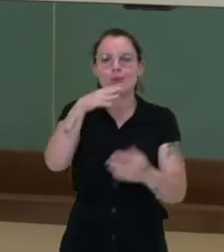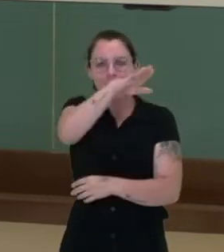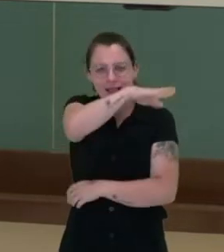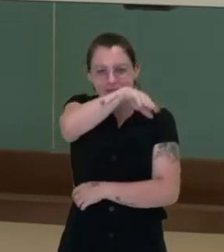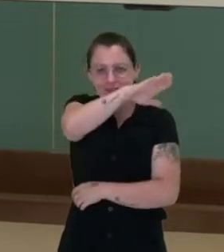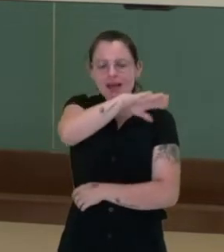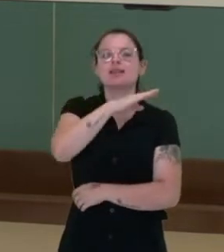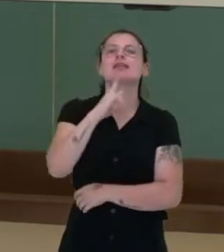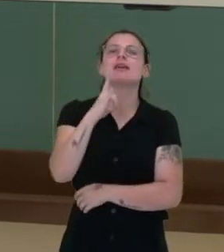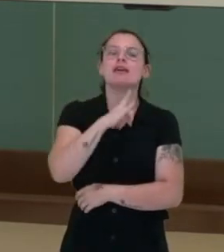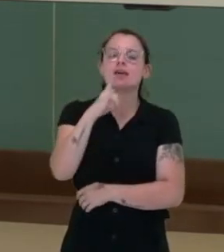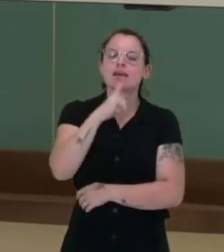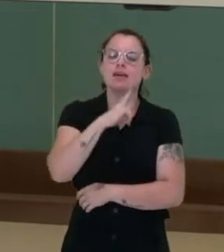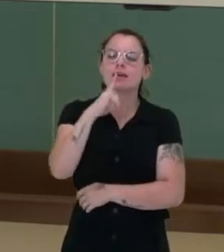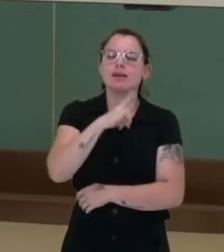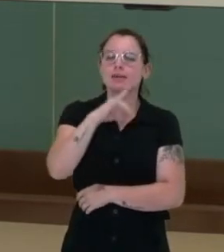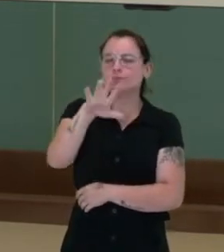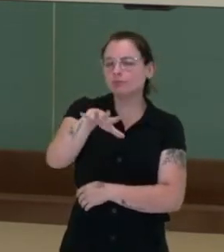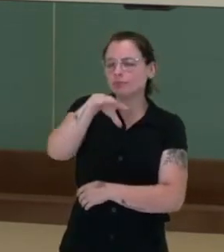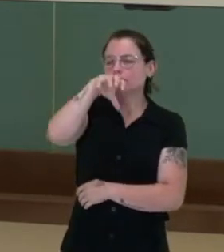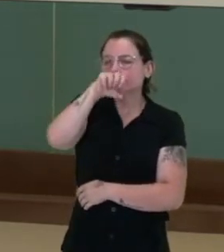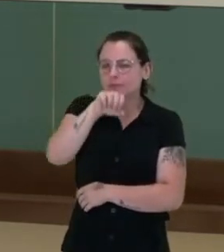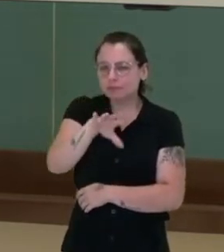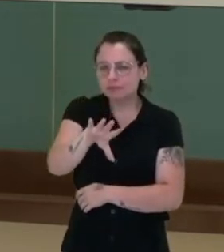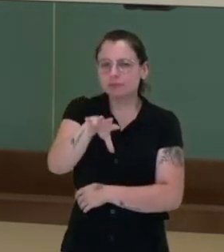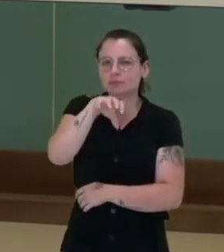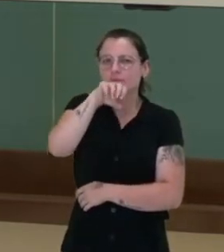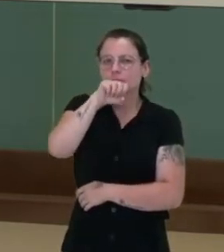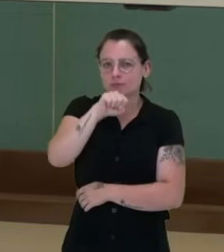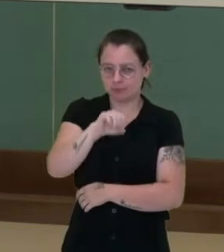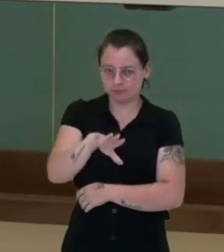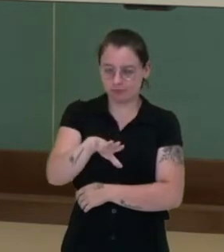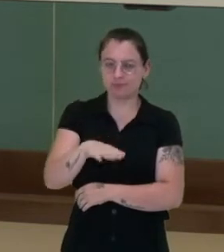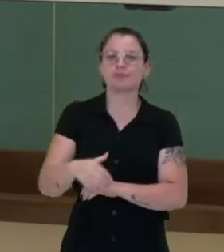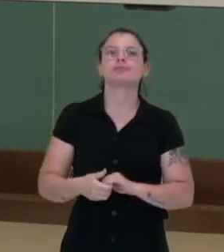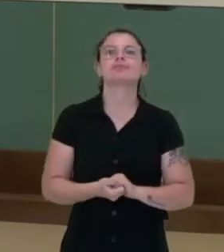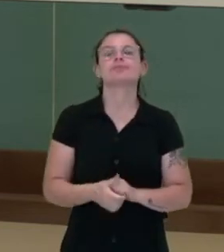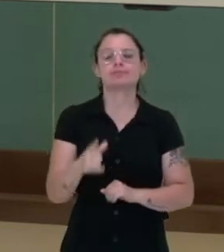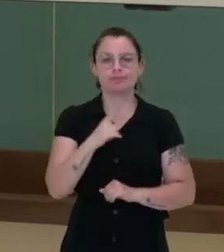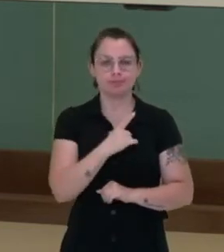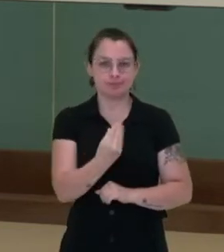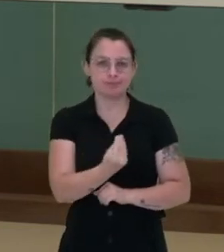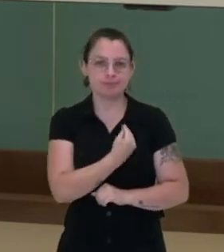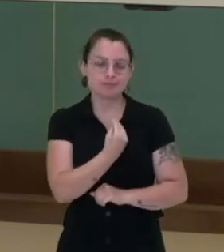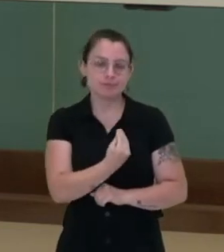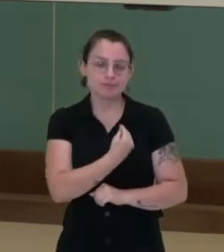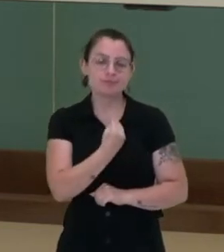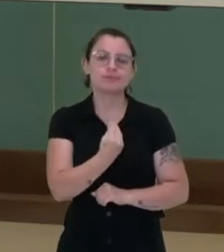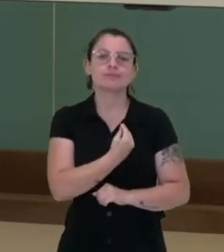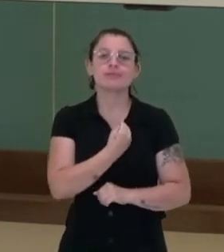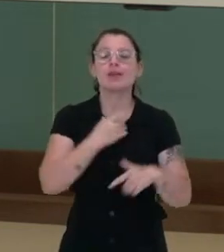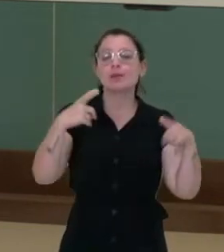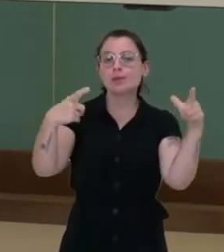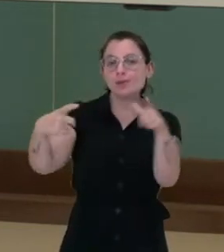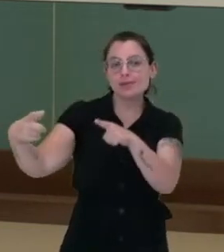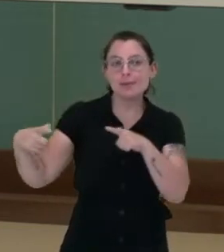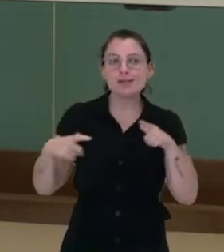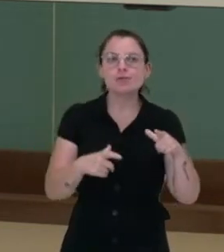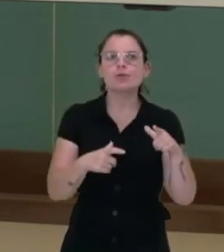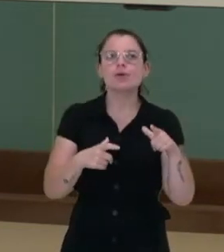para sobreviver, eles estão interagindo entre si, num determinado espaço. Então eu chamo essa região